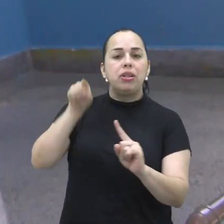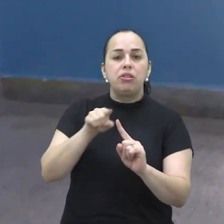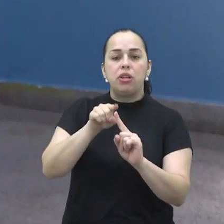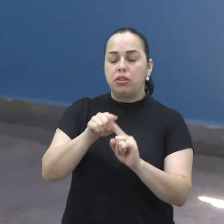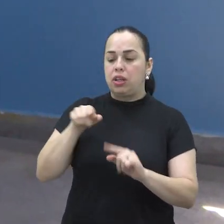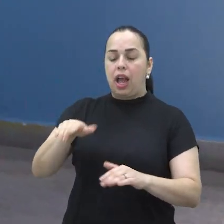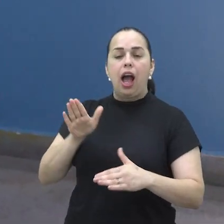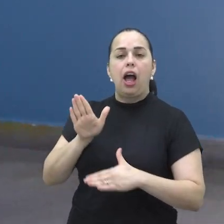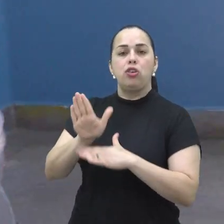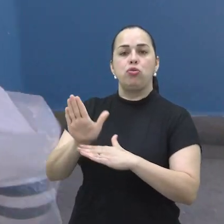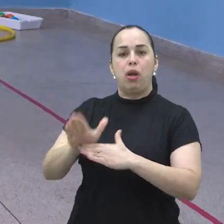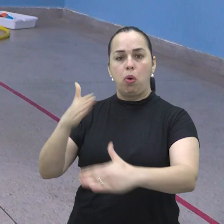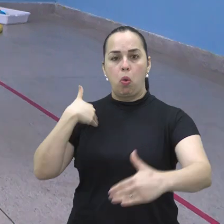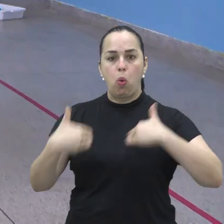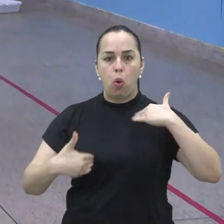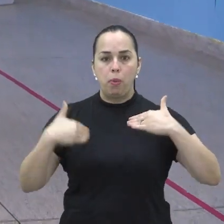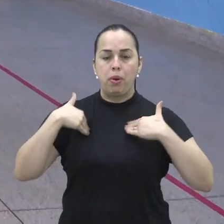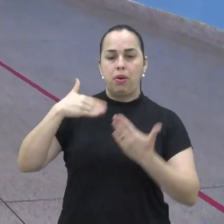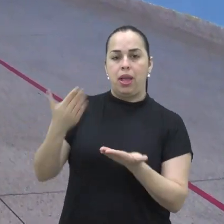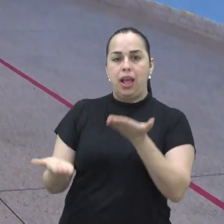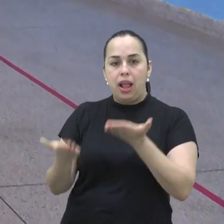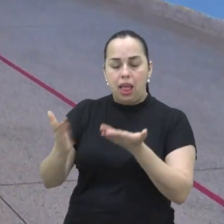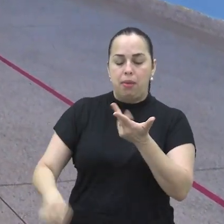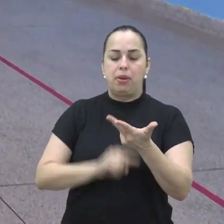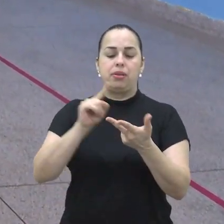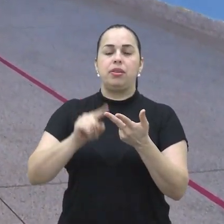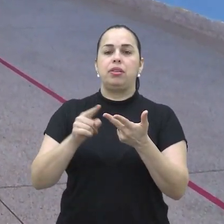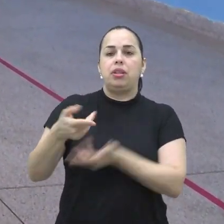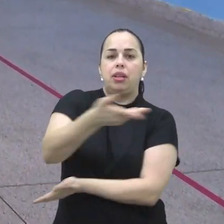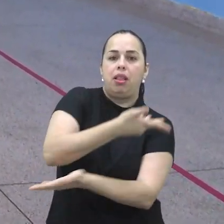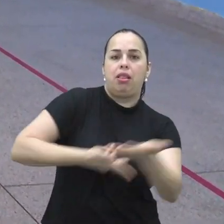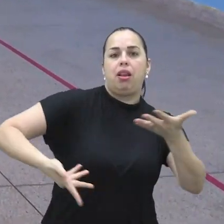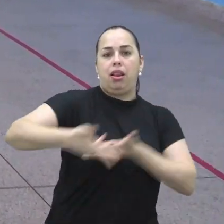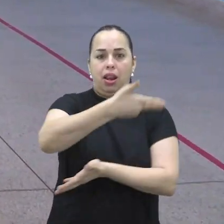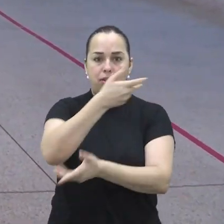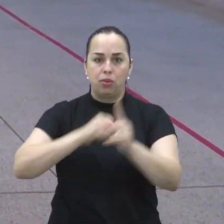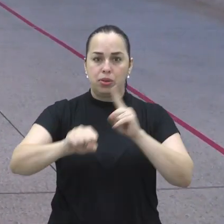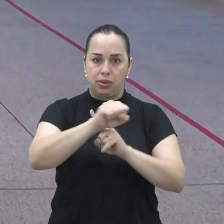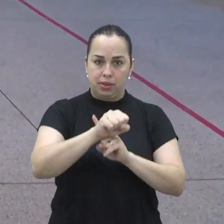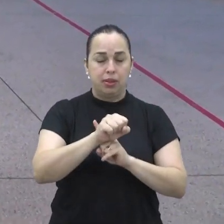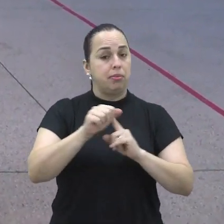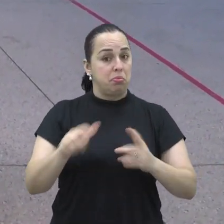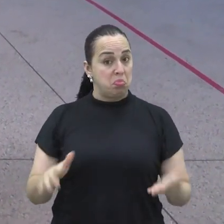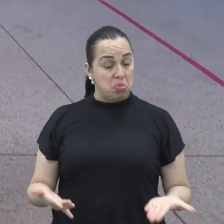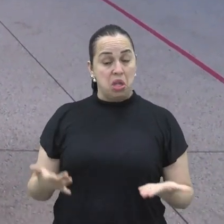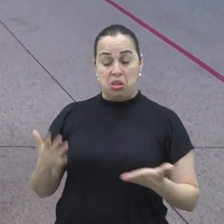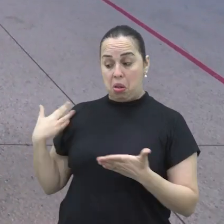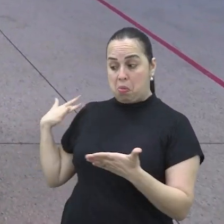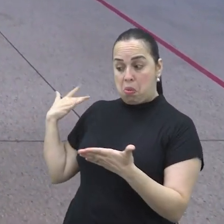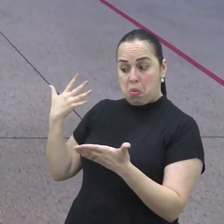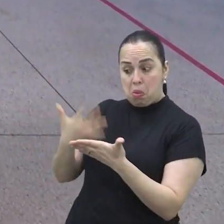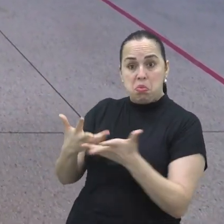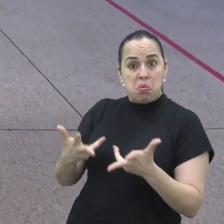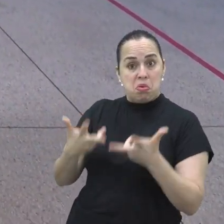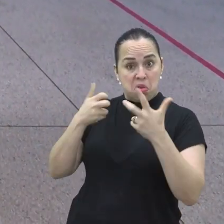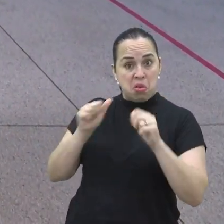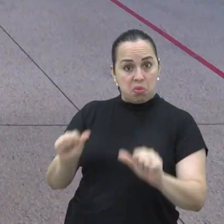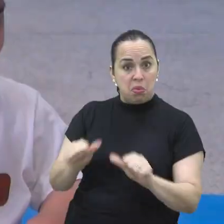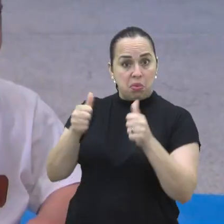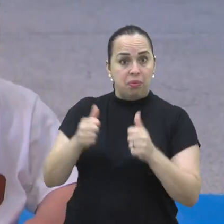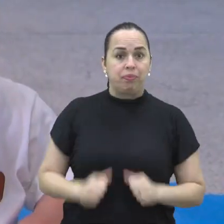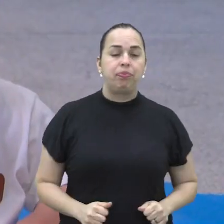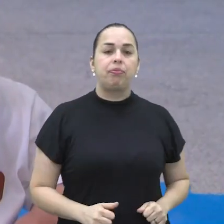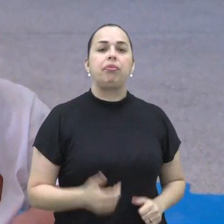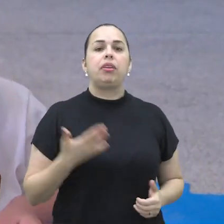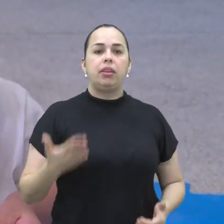desenvolver a coordenação motora, equilíbrio e interação social. Os resultados foram positivos.